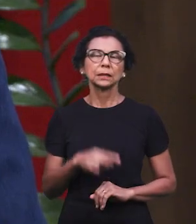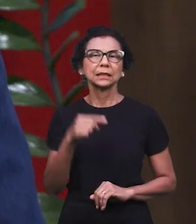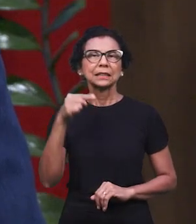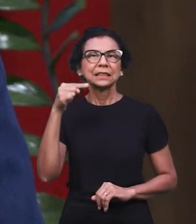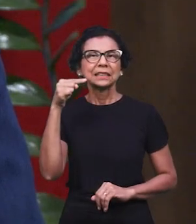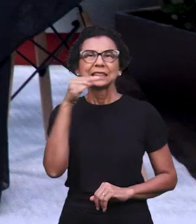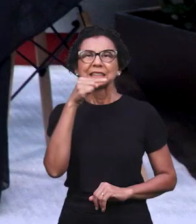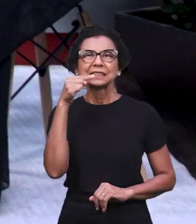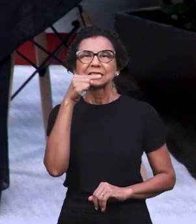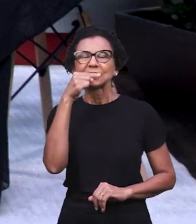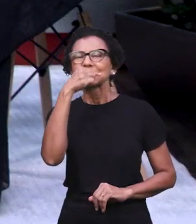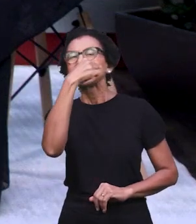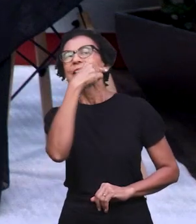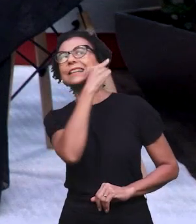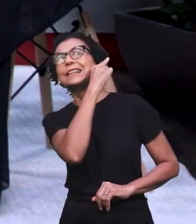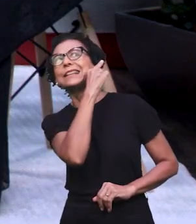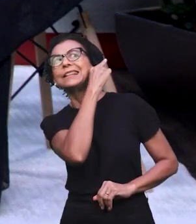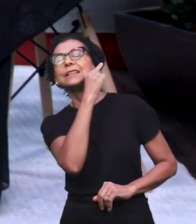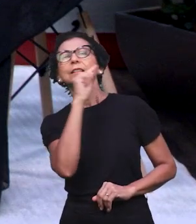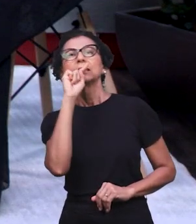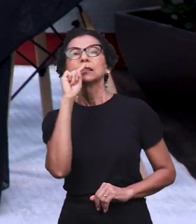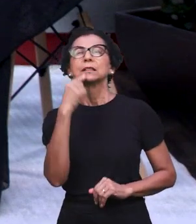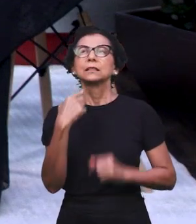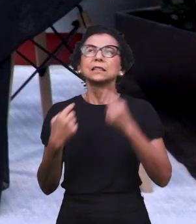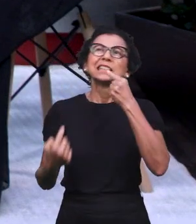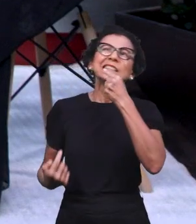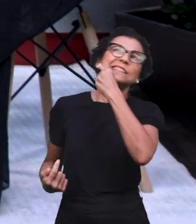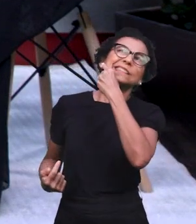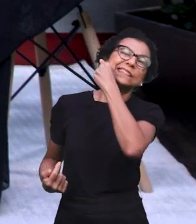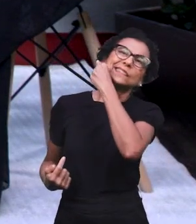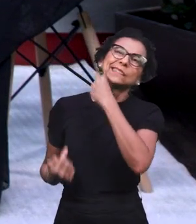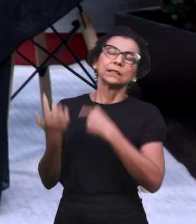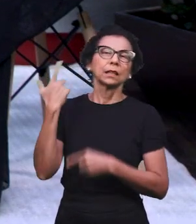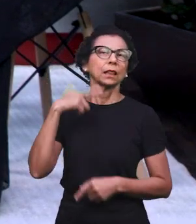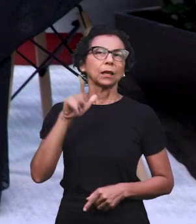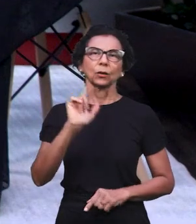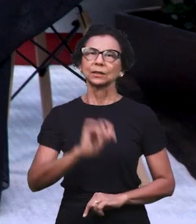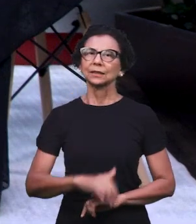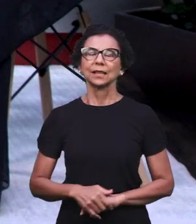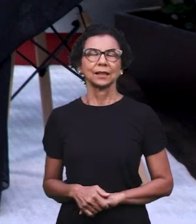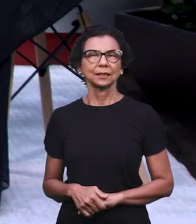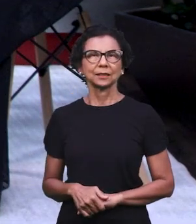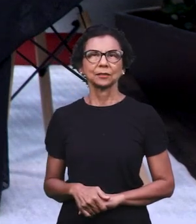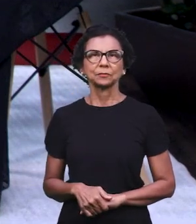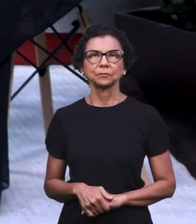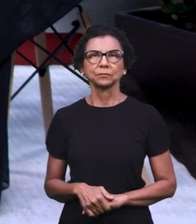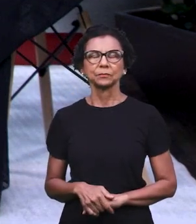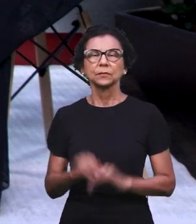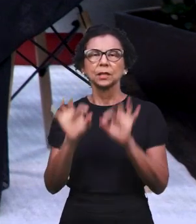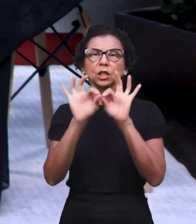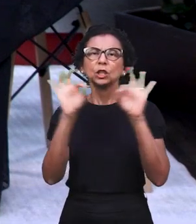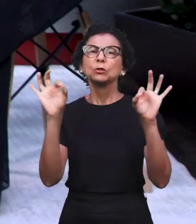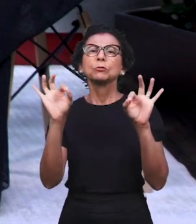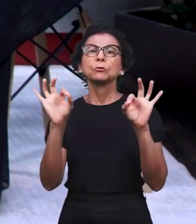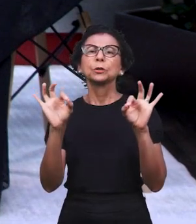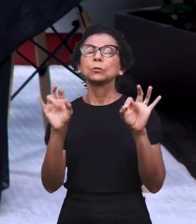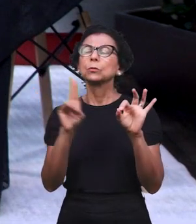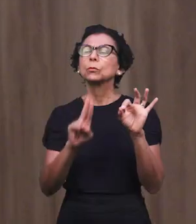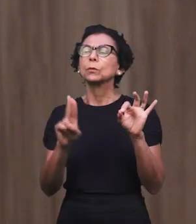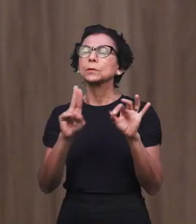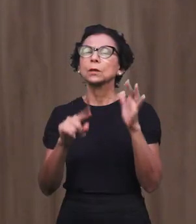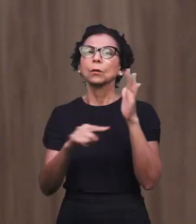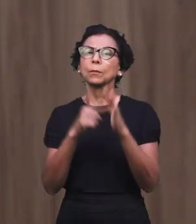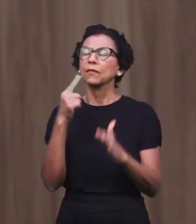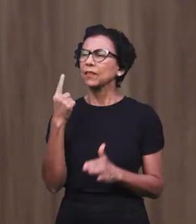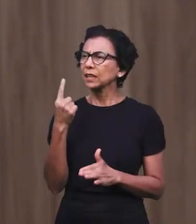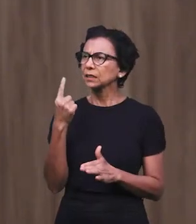o fio dental é para ser utilizado só uma vez por dia ou todas as vezes que fazer a escovação? Idealmente é que seja feito todas